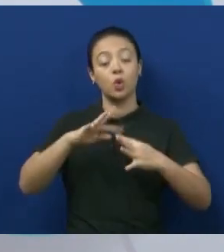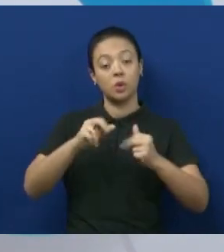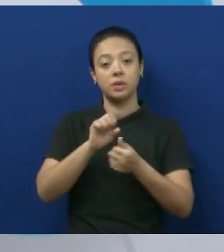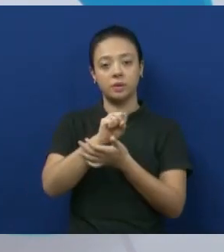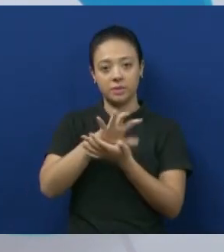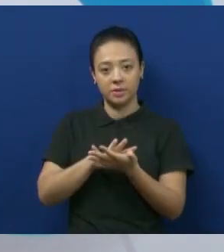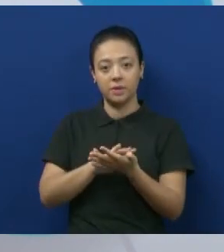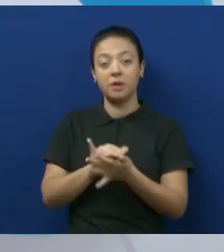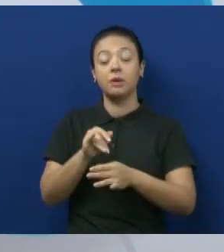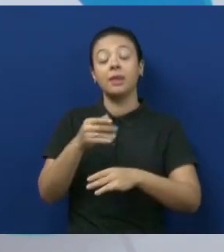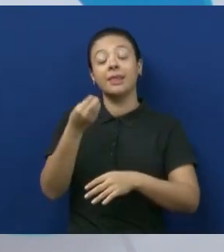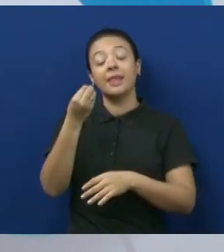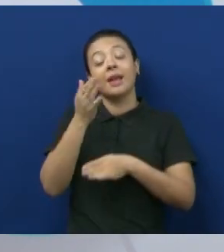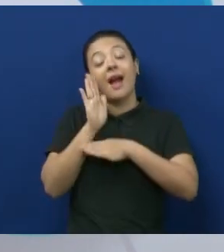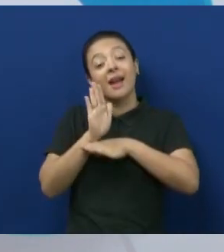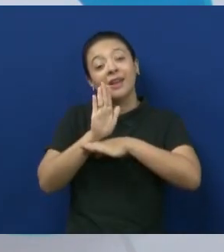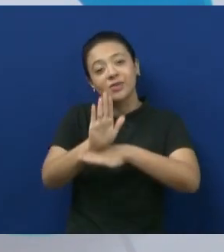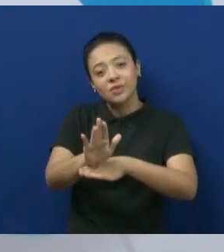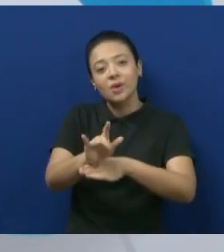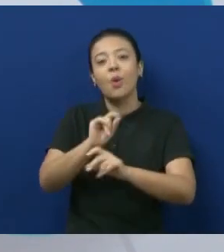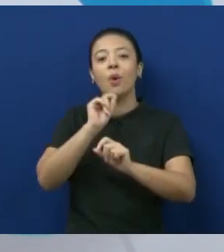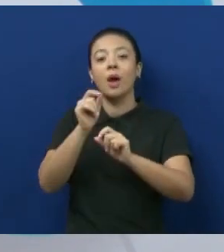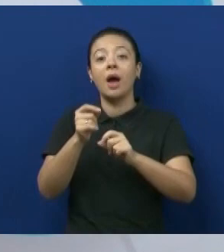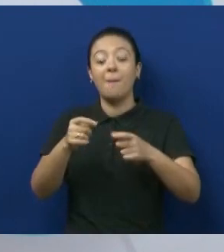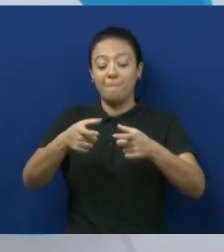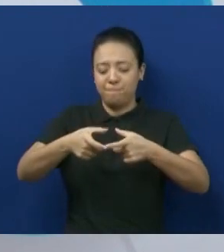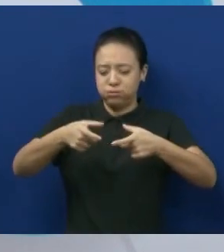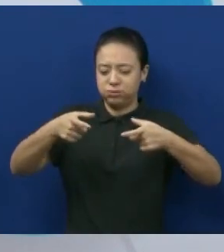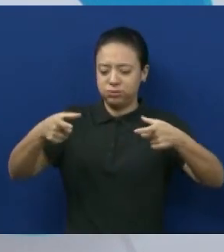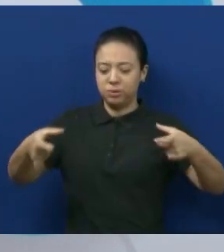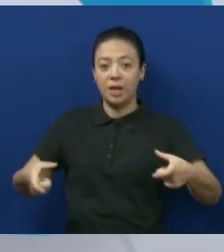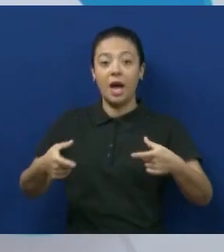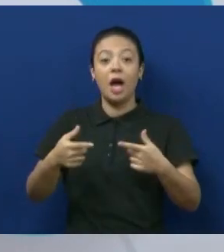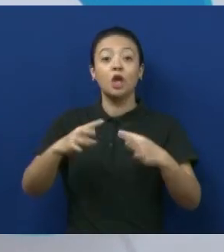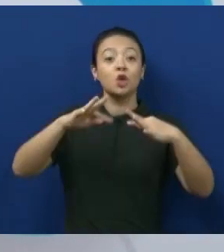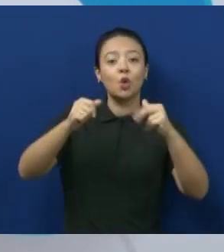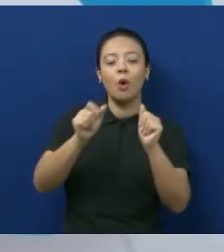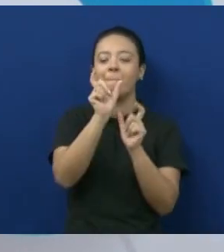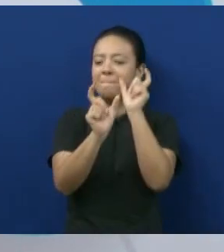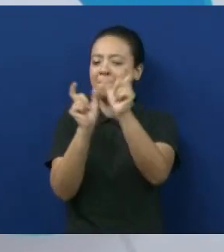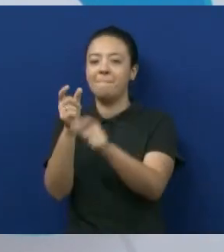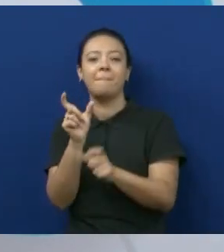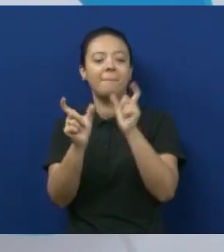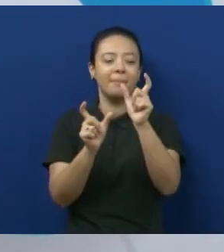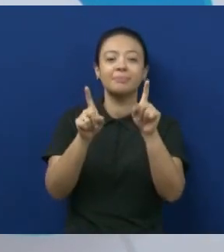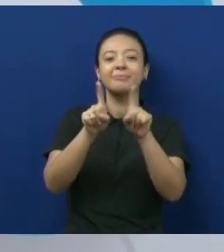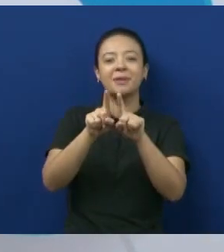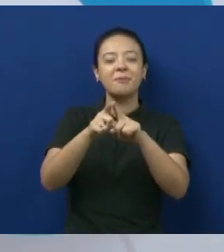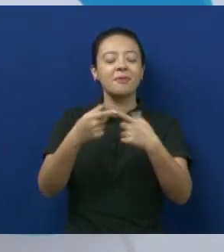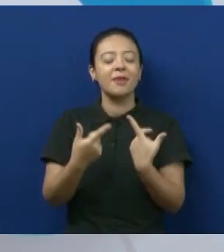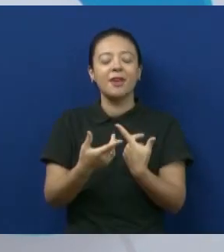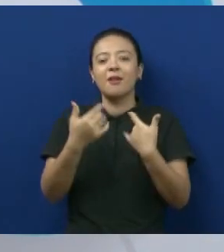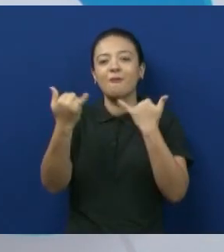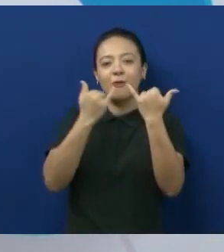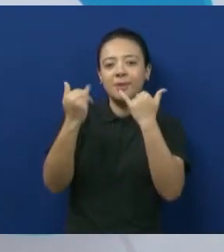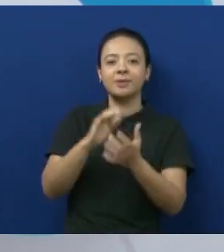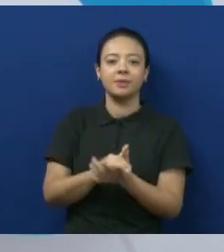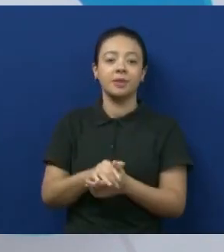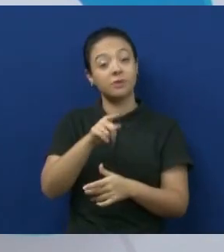quais nós não podemos nos calar. É aqui uma intenção de protesto. A próxima figura de linguagem é